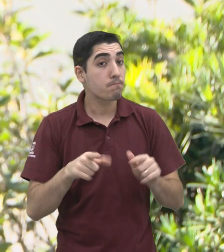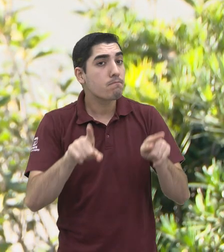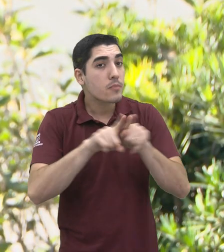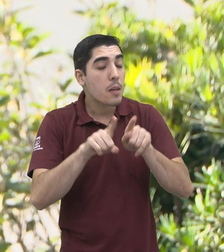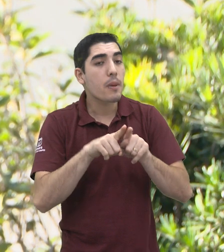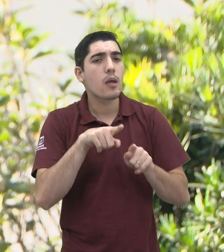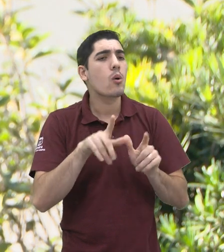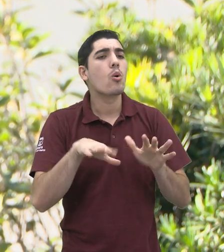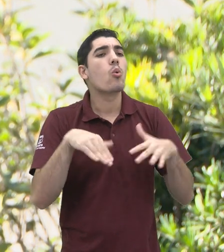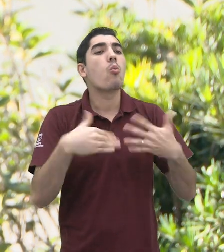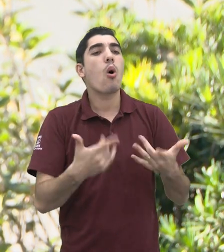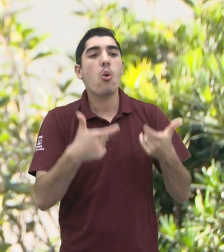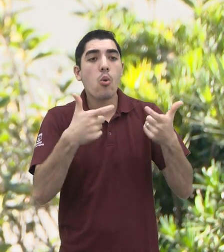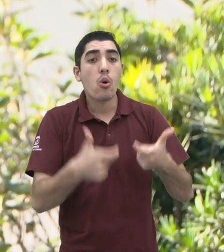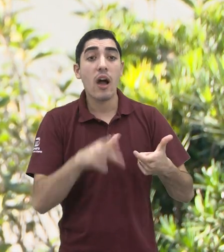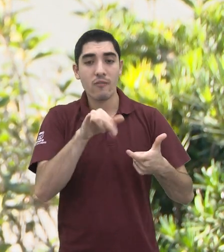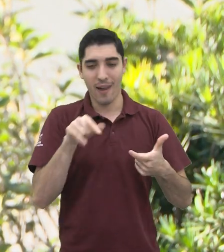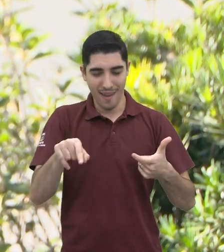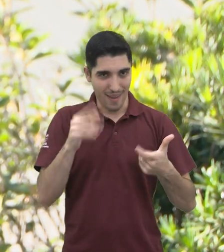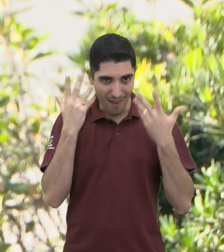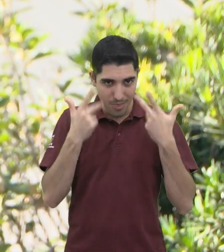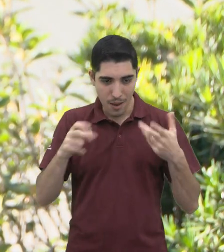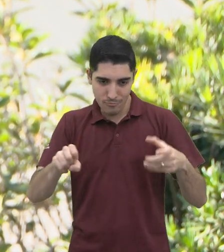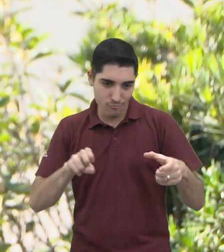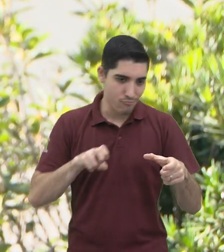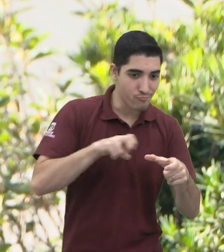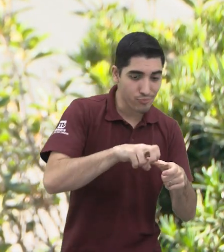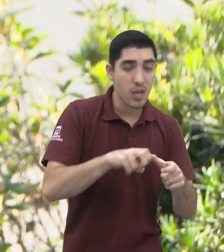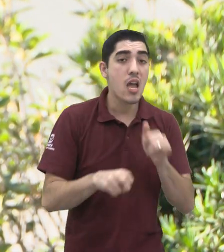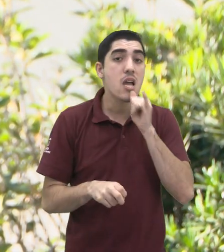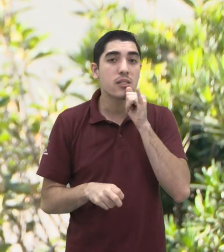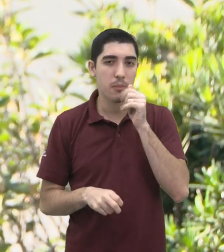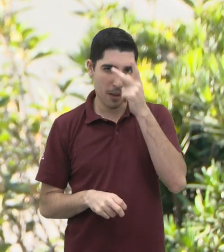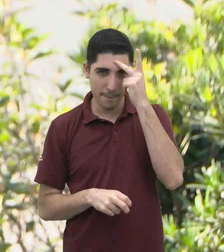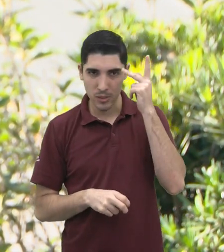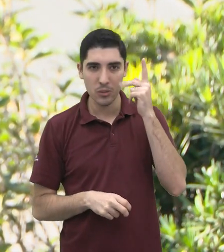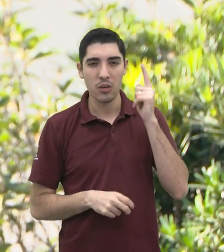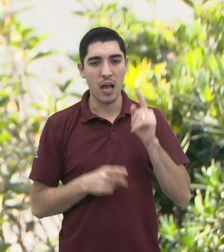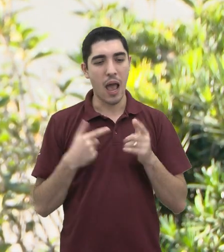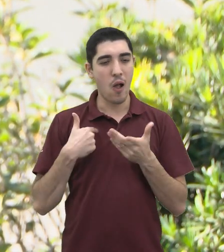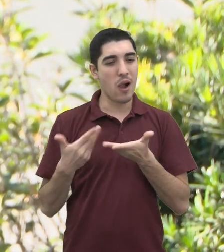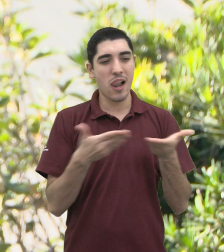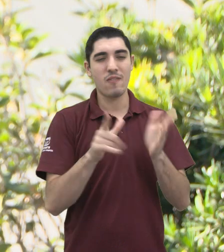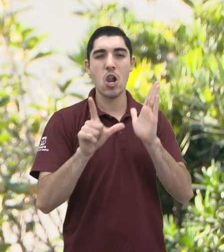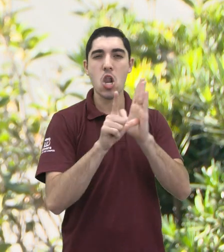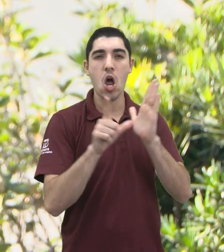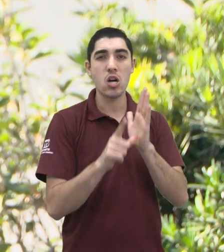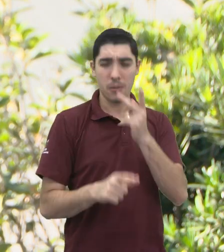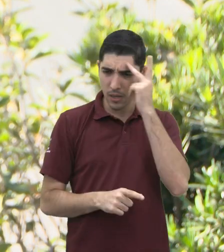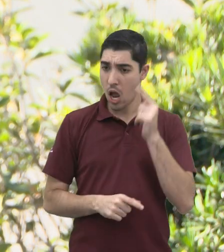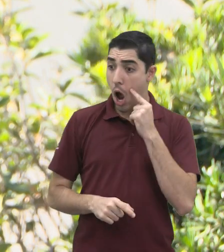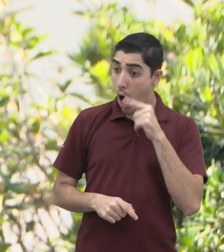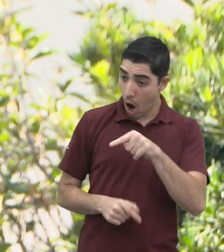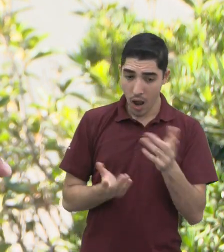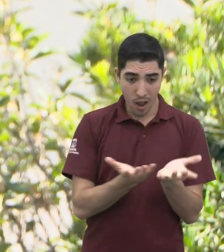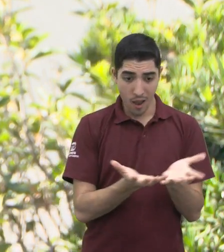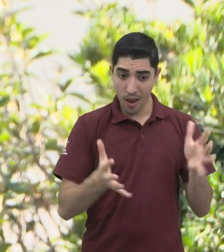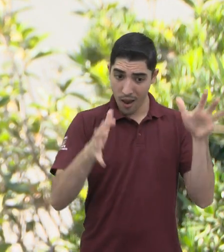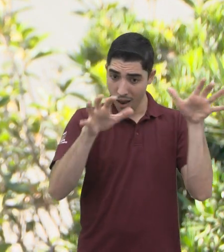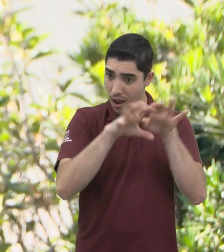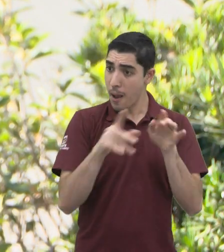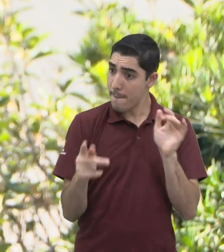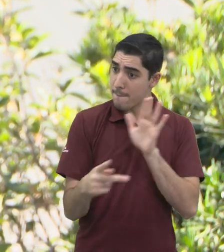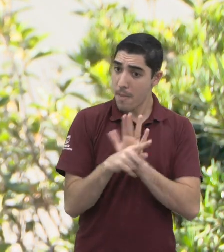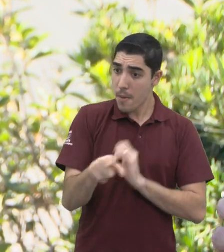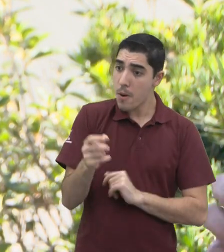questão também de aonde você vai alocar esse animal. Eles precisam, a galera às vezes vai na pet shop e aí o vendedor fala, essa gaiola aqui é